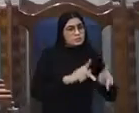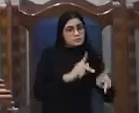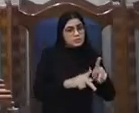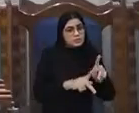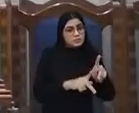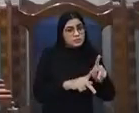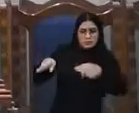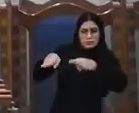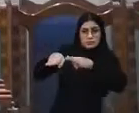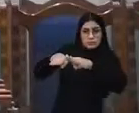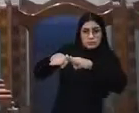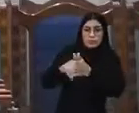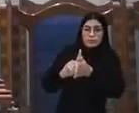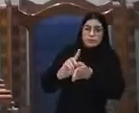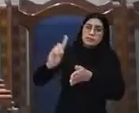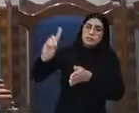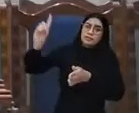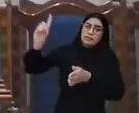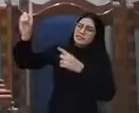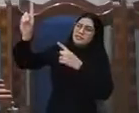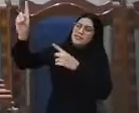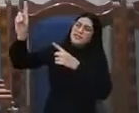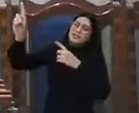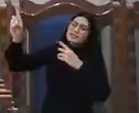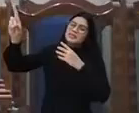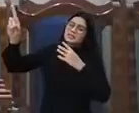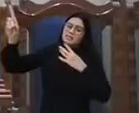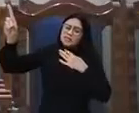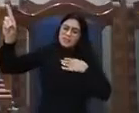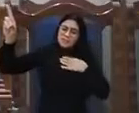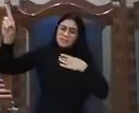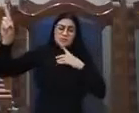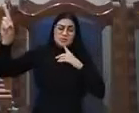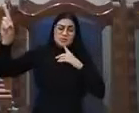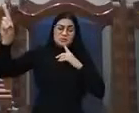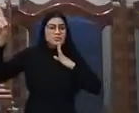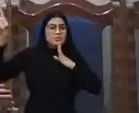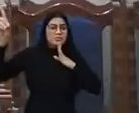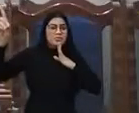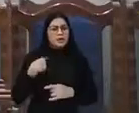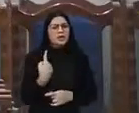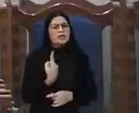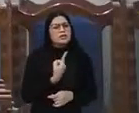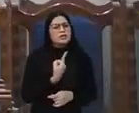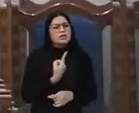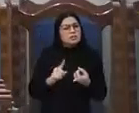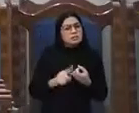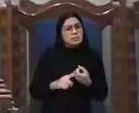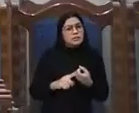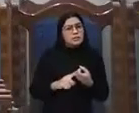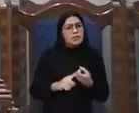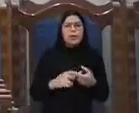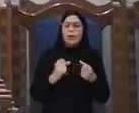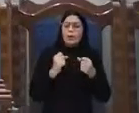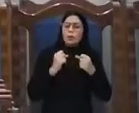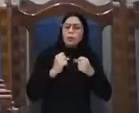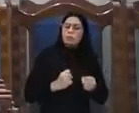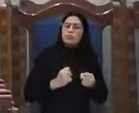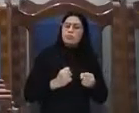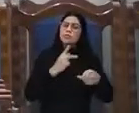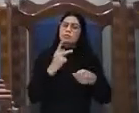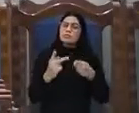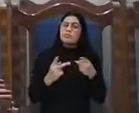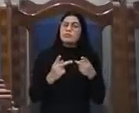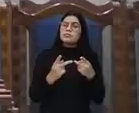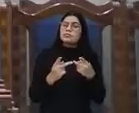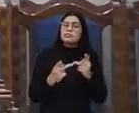sem conhecer, Ele já conhece, aleluia, e nós podemos dizer, aleluia, de fronte erguida, aleluia,